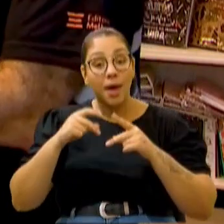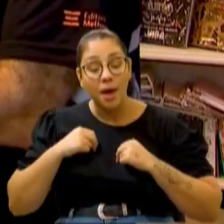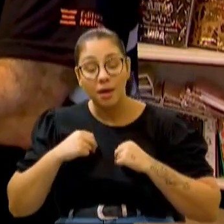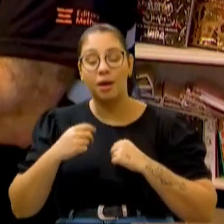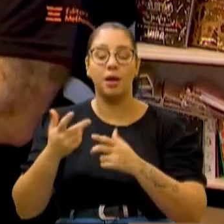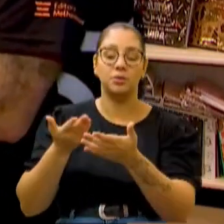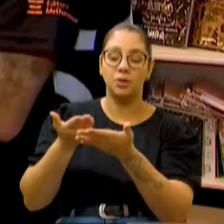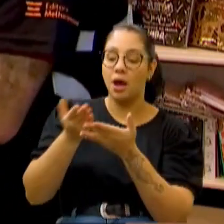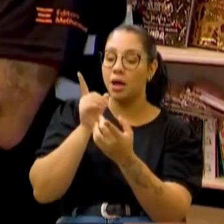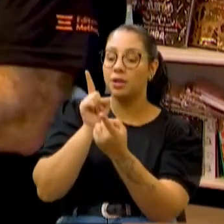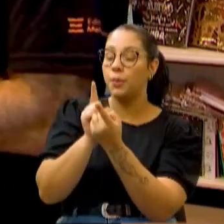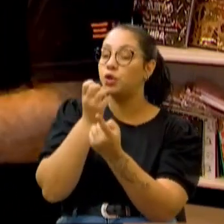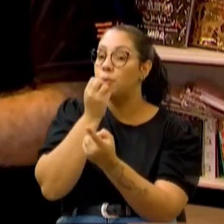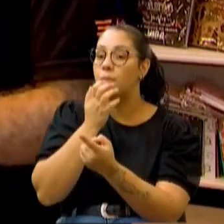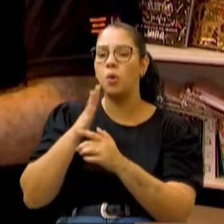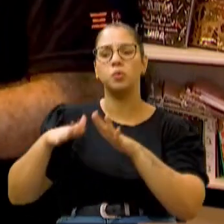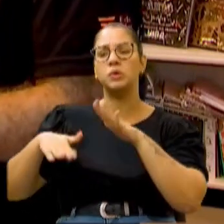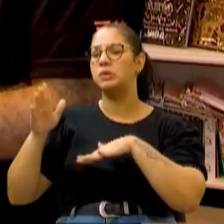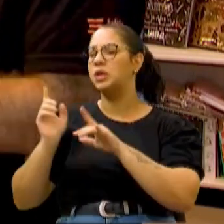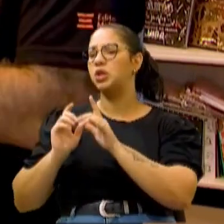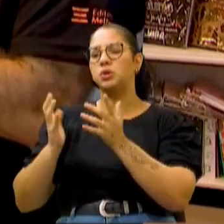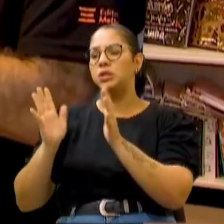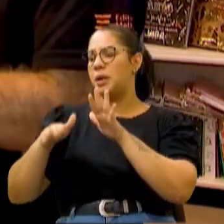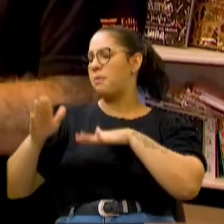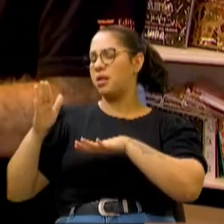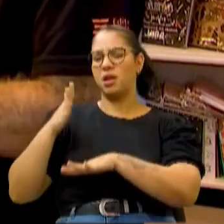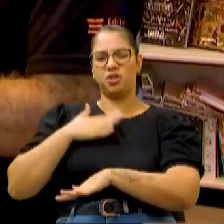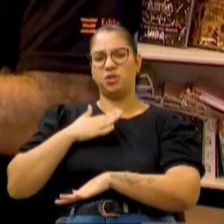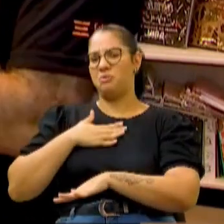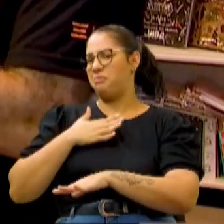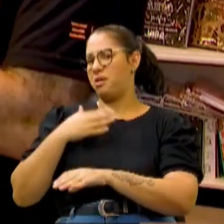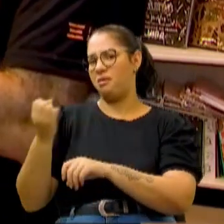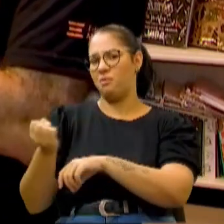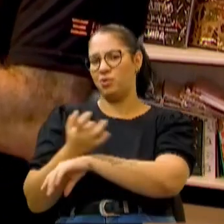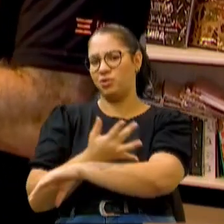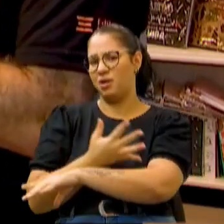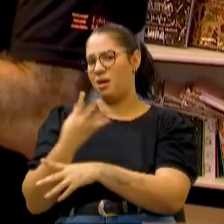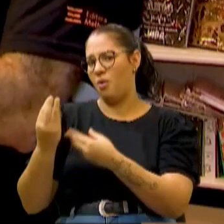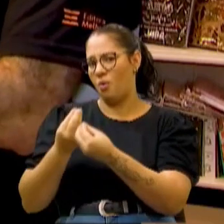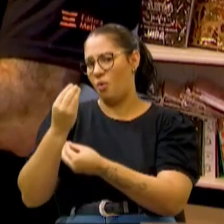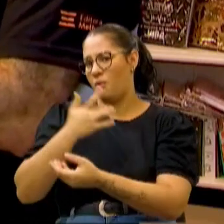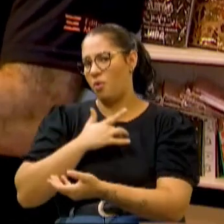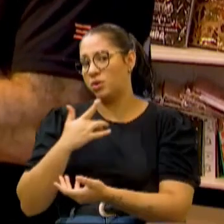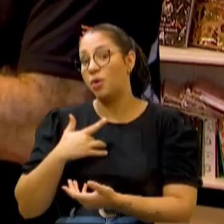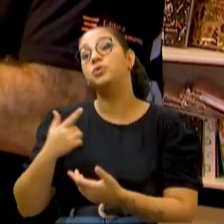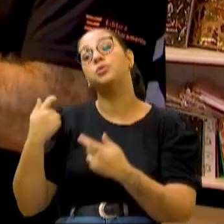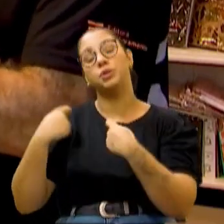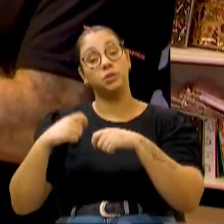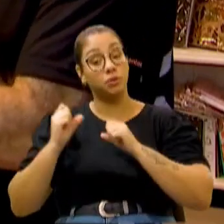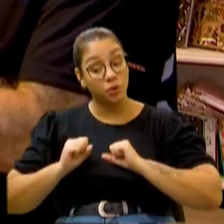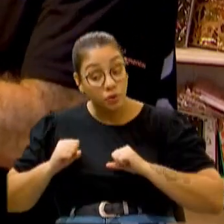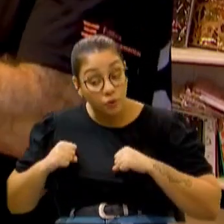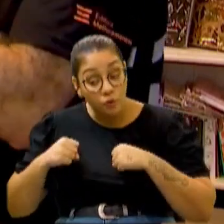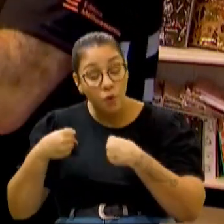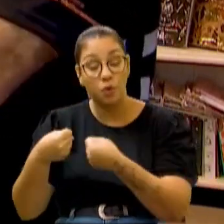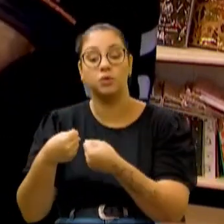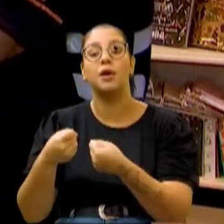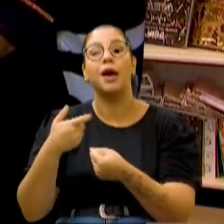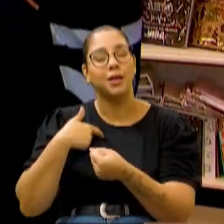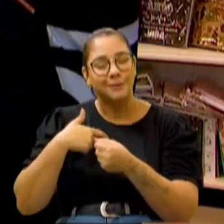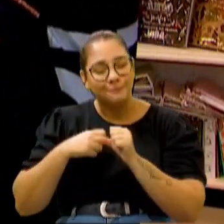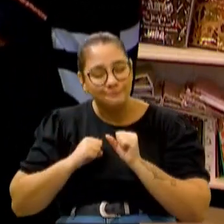precisa de um atendimento, independente do meu estado emocional momentâneo. Então eu tenho que fazer um esforço. Se eu tiver que fazer um esforço,